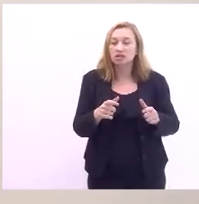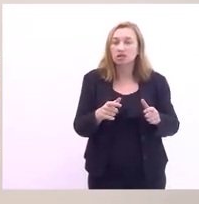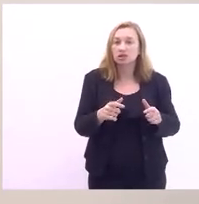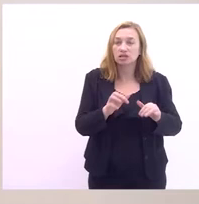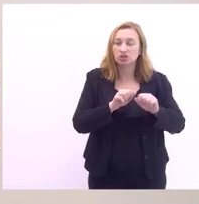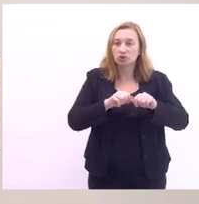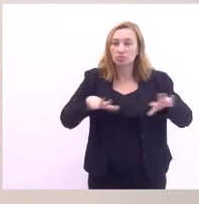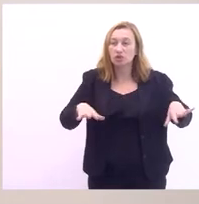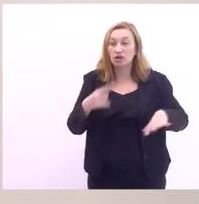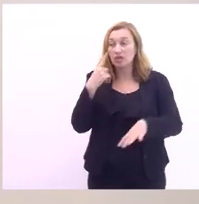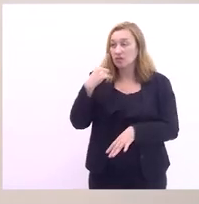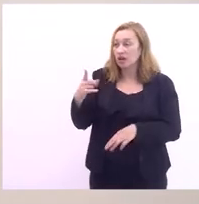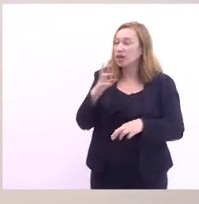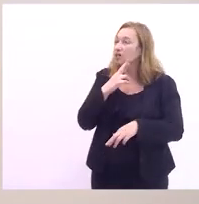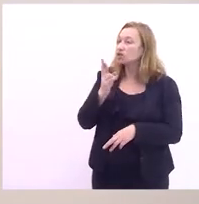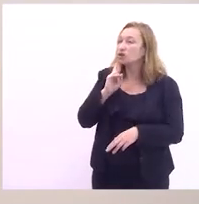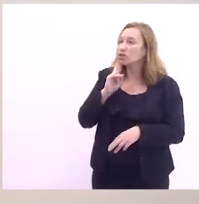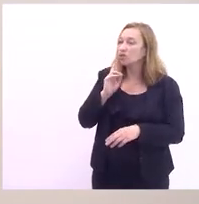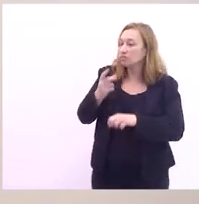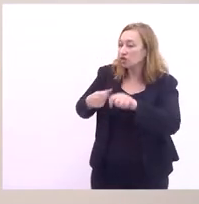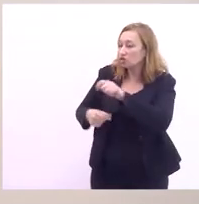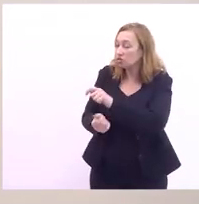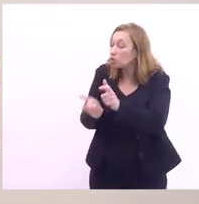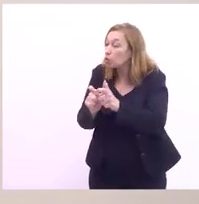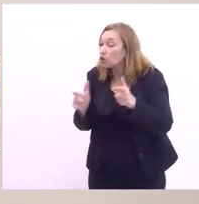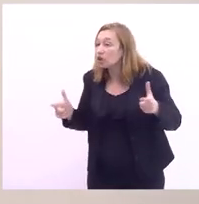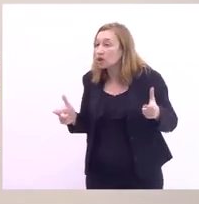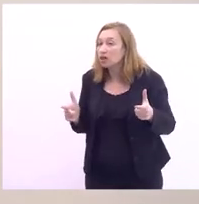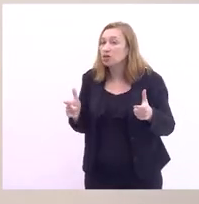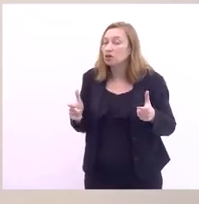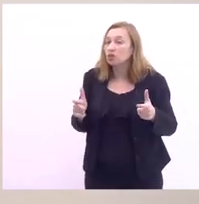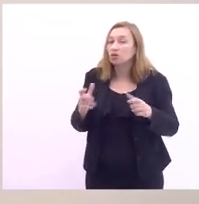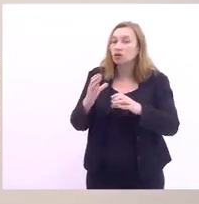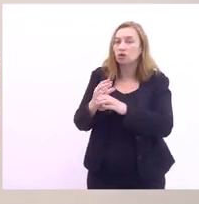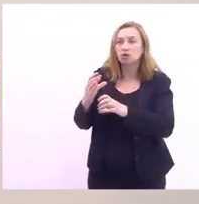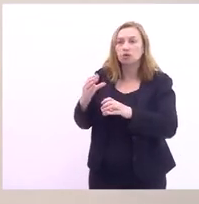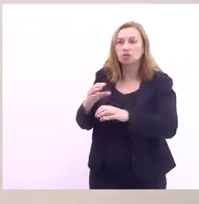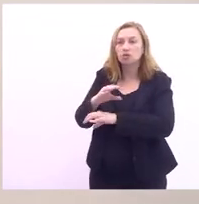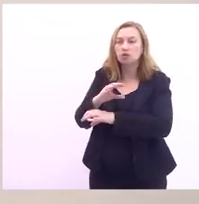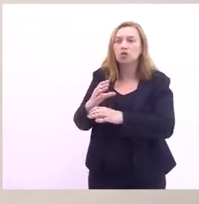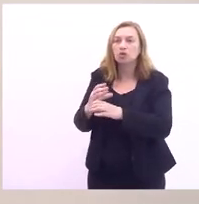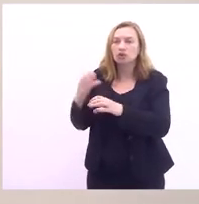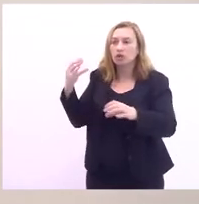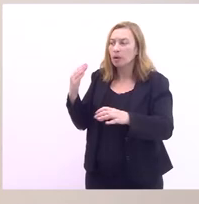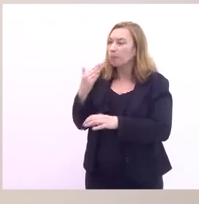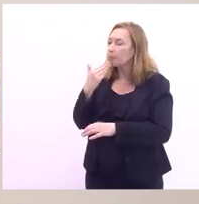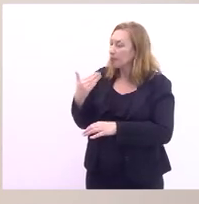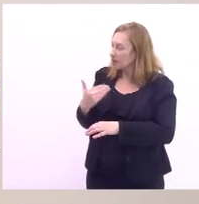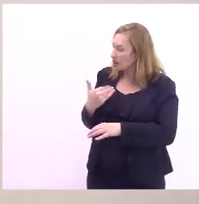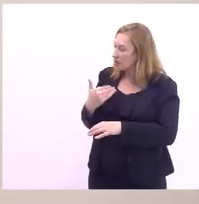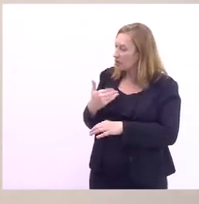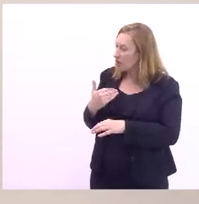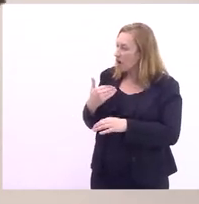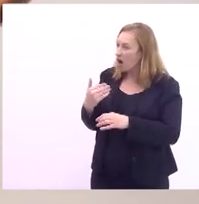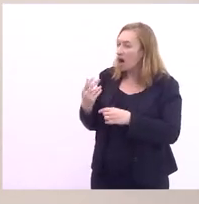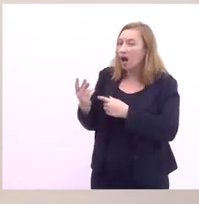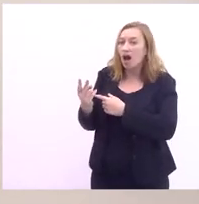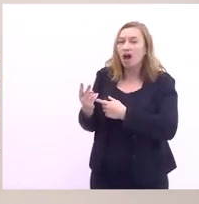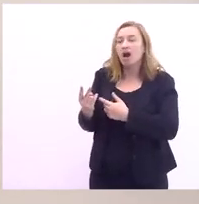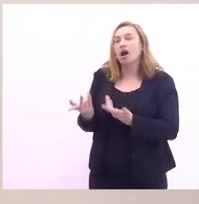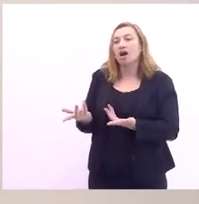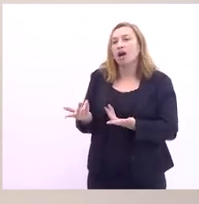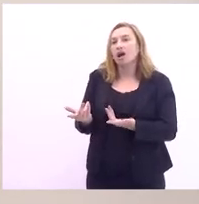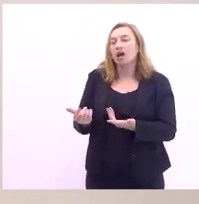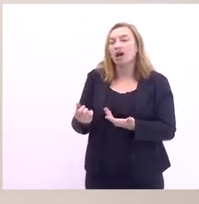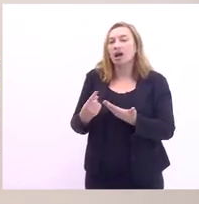na Nóbrega, foi feito um investimento enorme. E o engenheiro me procurou para pedir ajuda à prefeitura, porque ele não conseguia